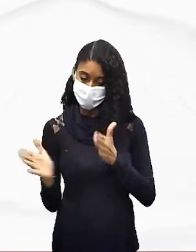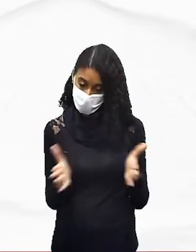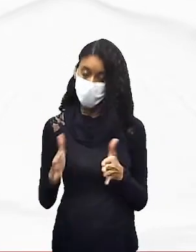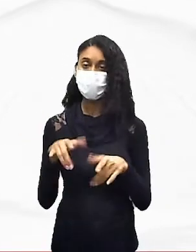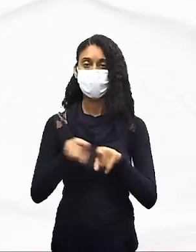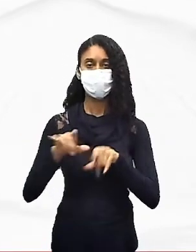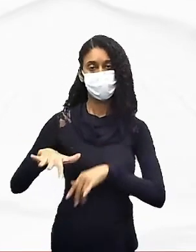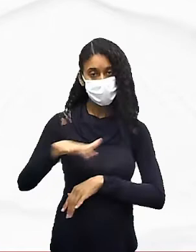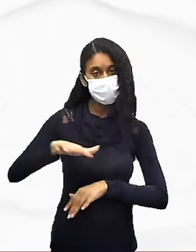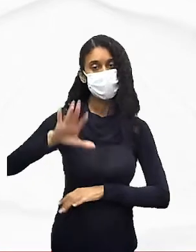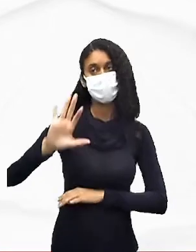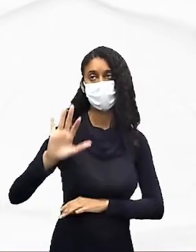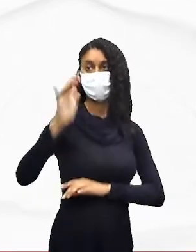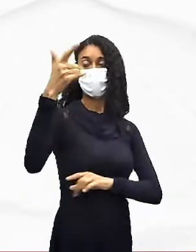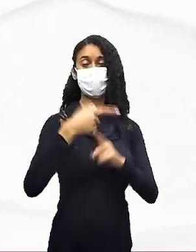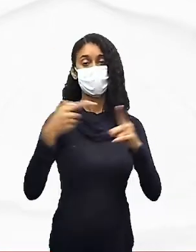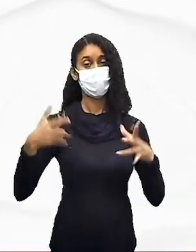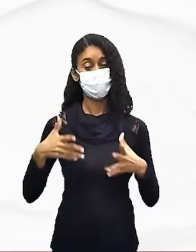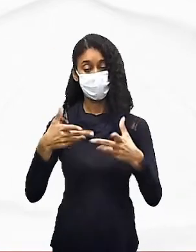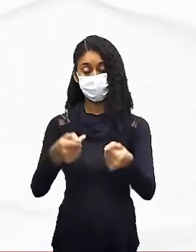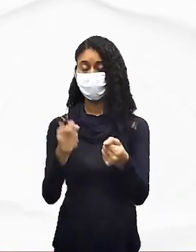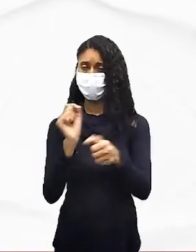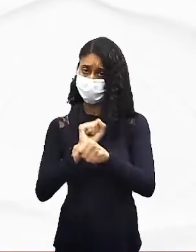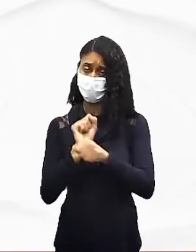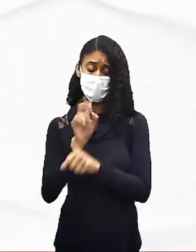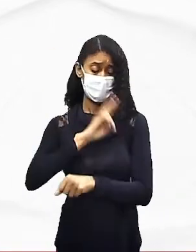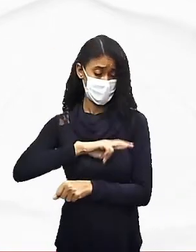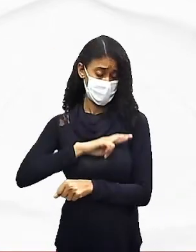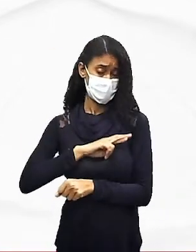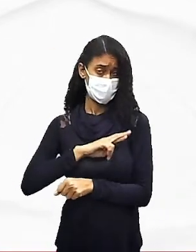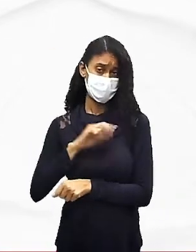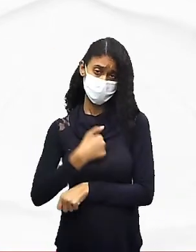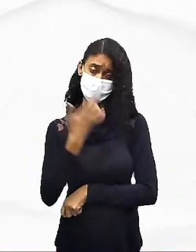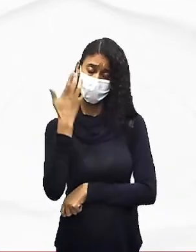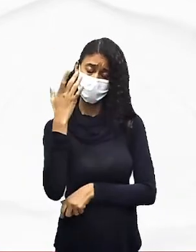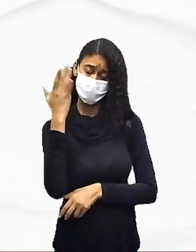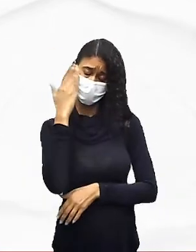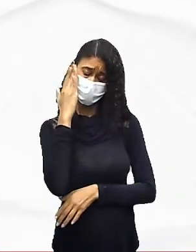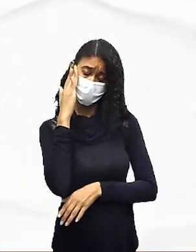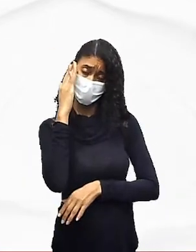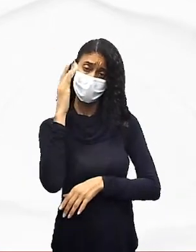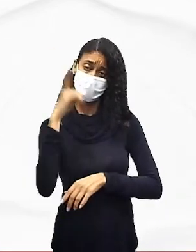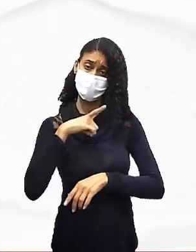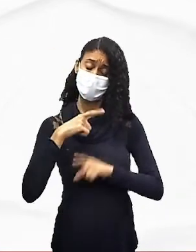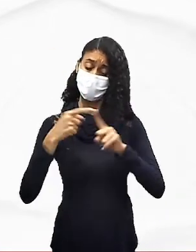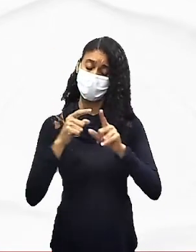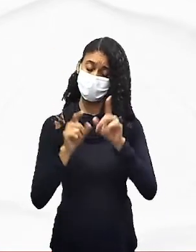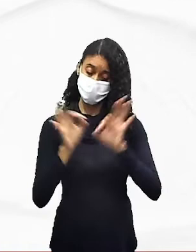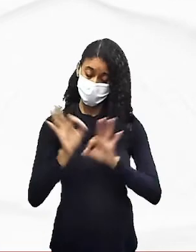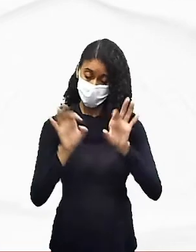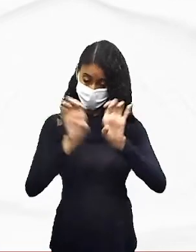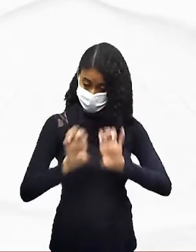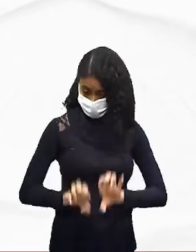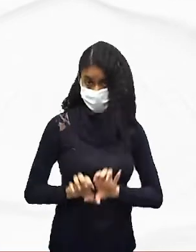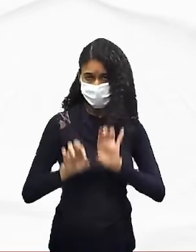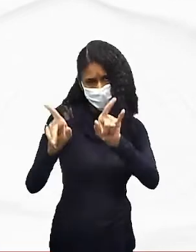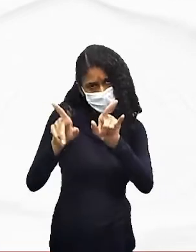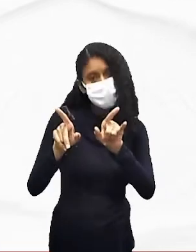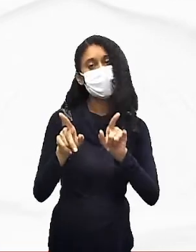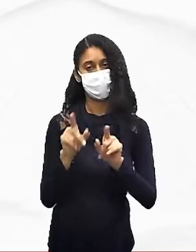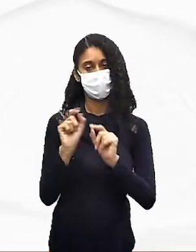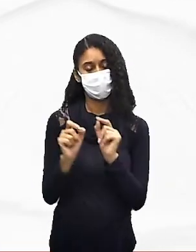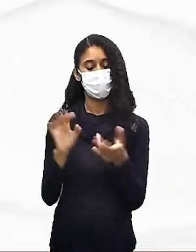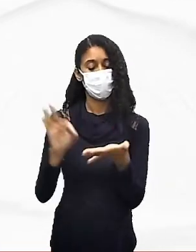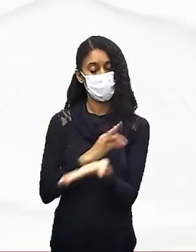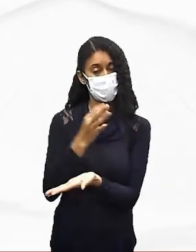que você espera de um romance, Macunaíma tem. Mas a estrutura dele é um pouco diferente do convencional. E o autor